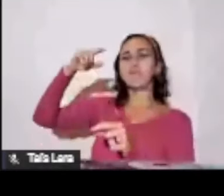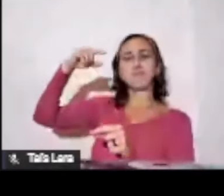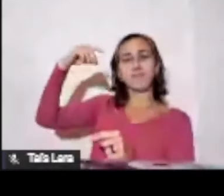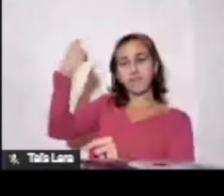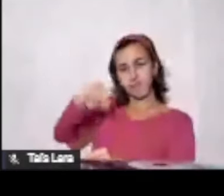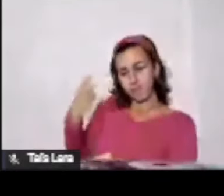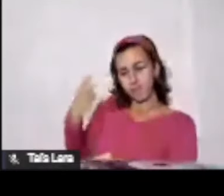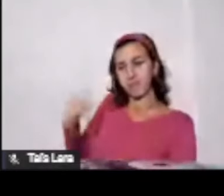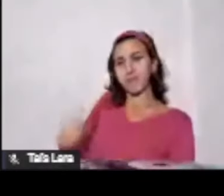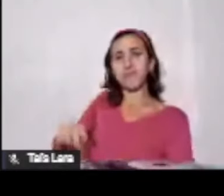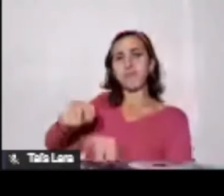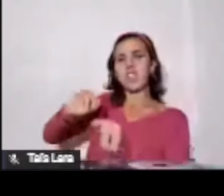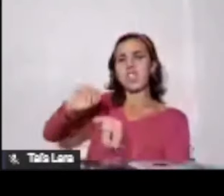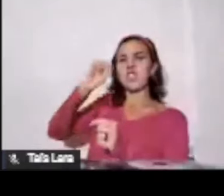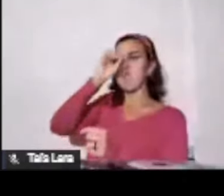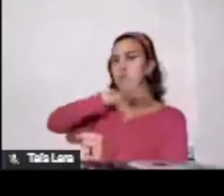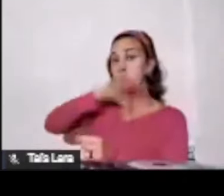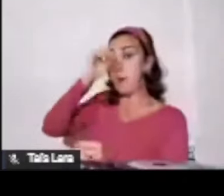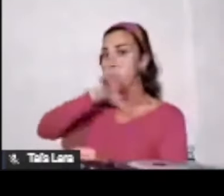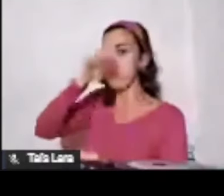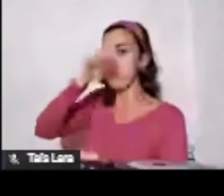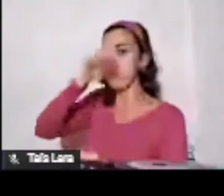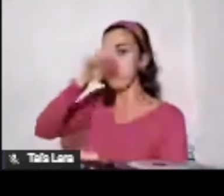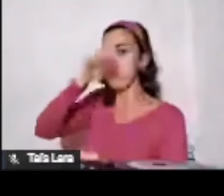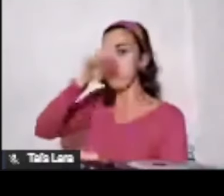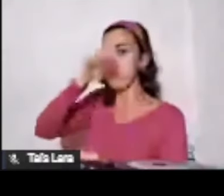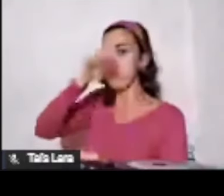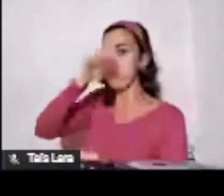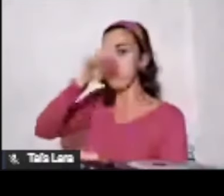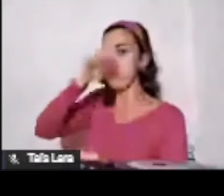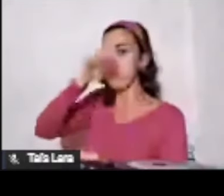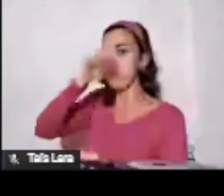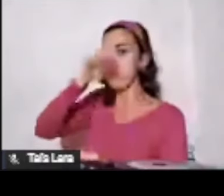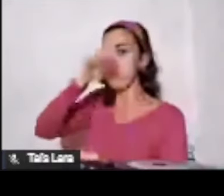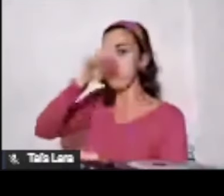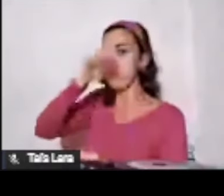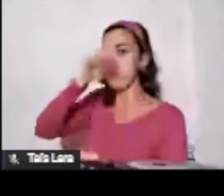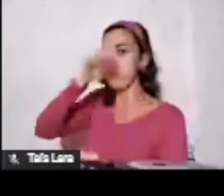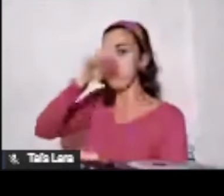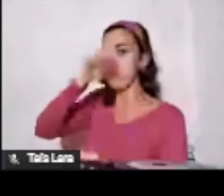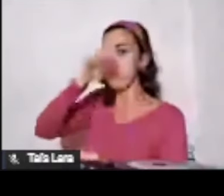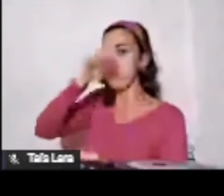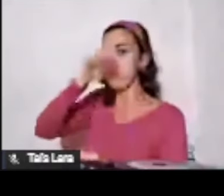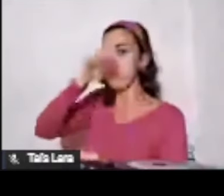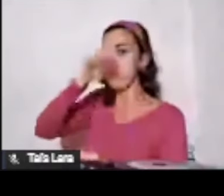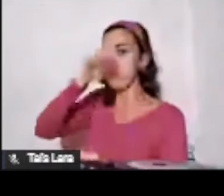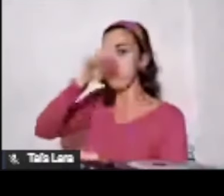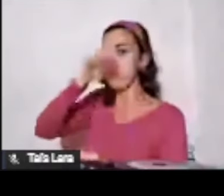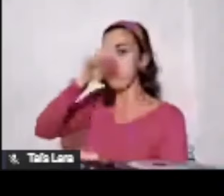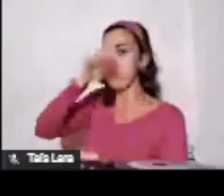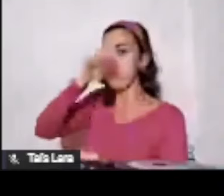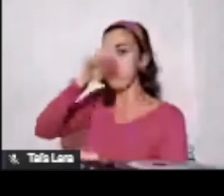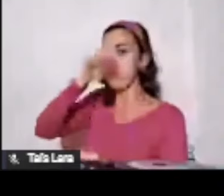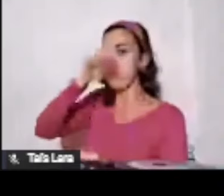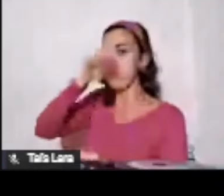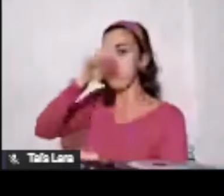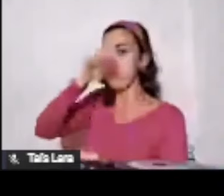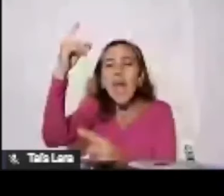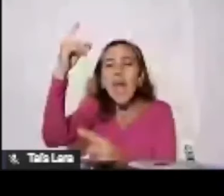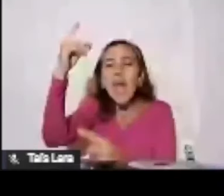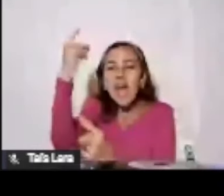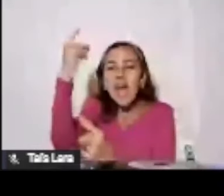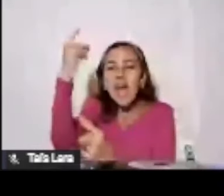perguntando. Bem, castigo físico é a ação para disciplinar ou punir com o